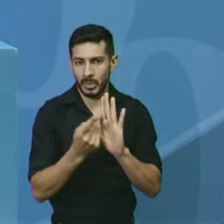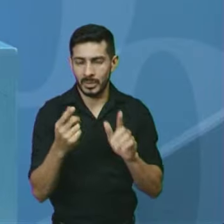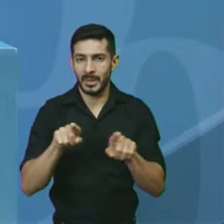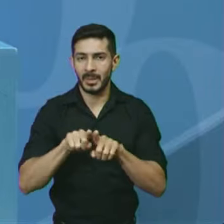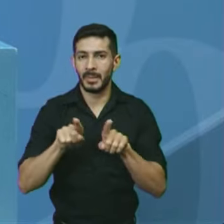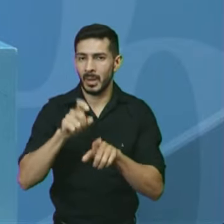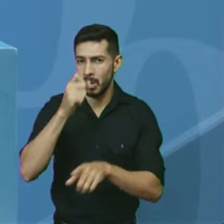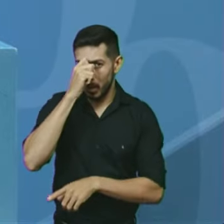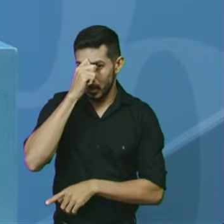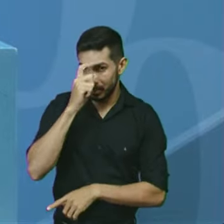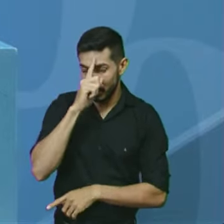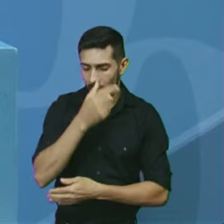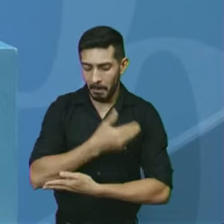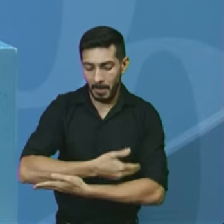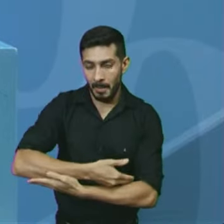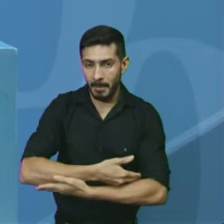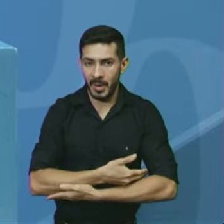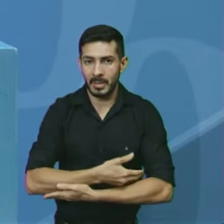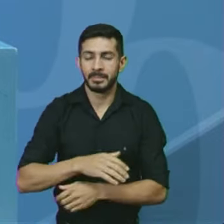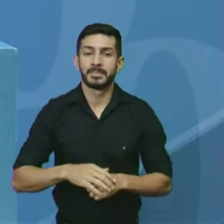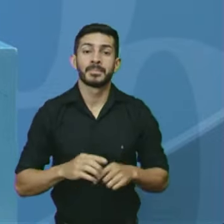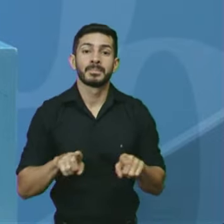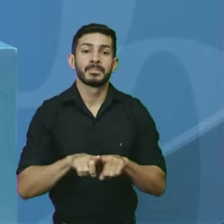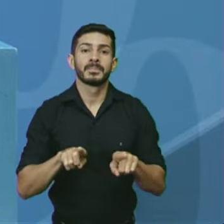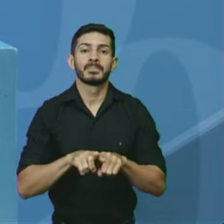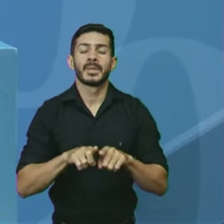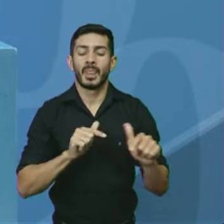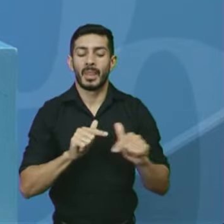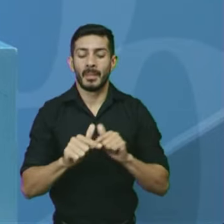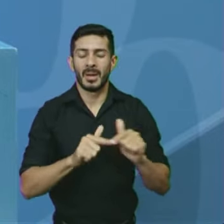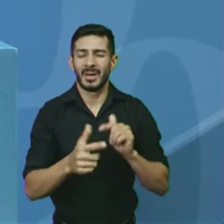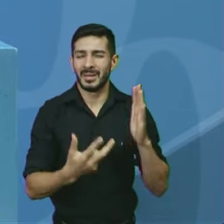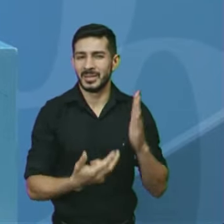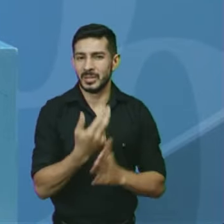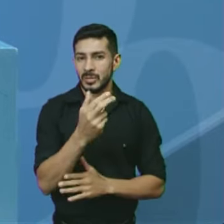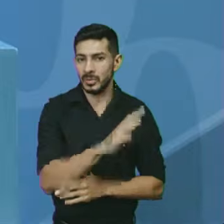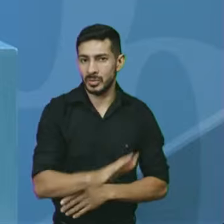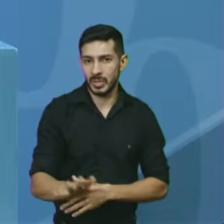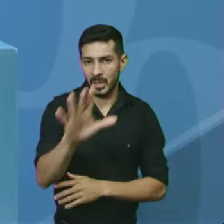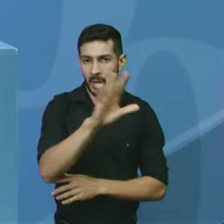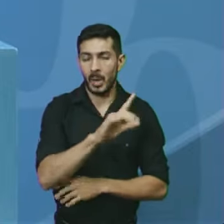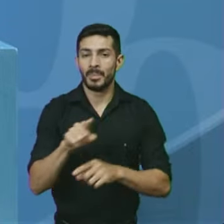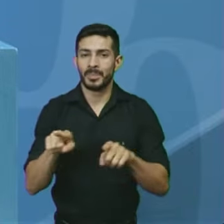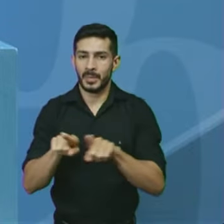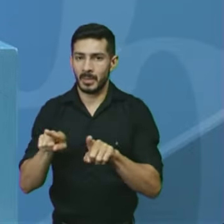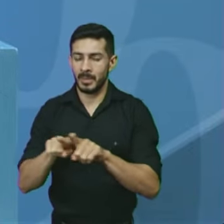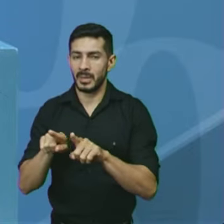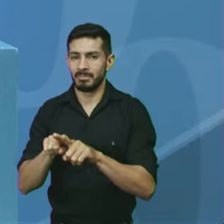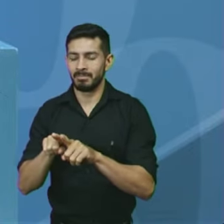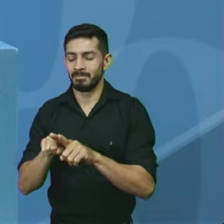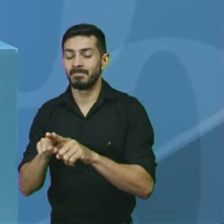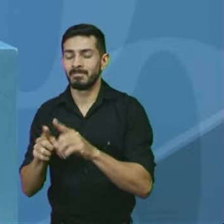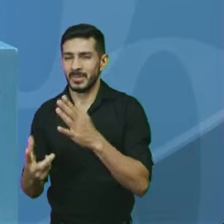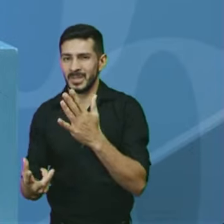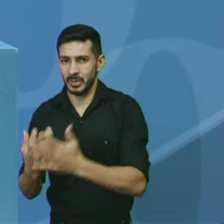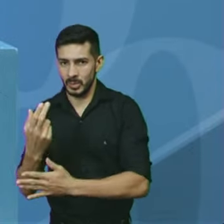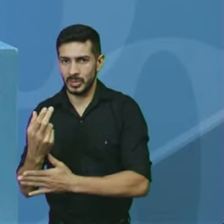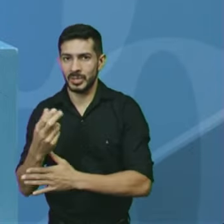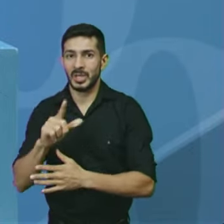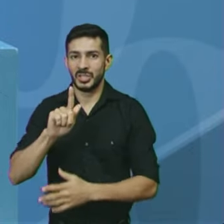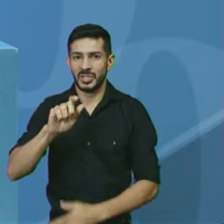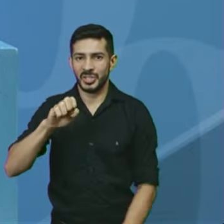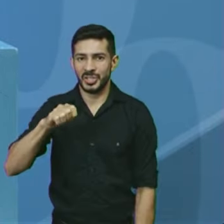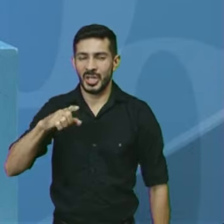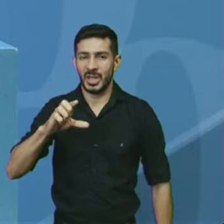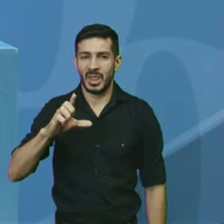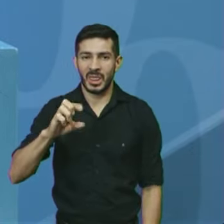Estado do Ceará nós temos o serviço de cirurgia geral e de cirurgia ginecológica com fila Zero Isso